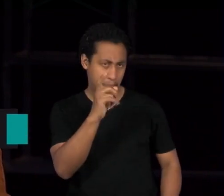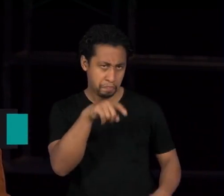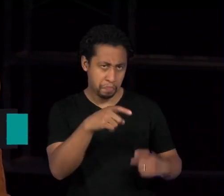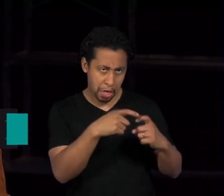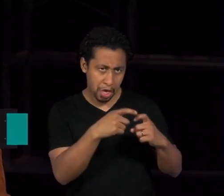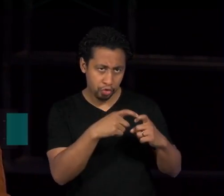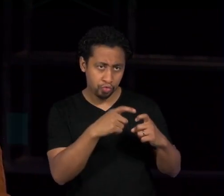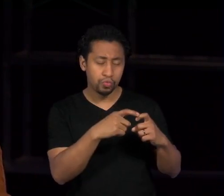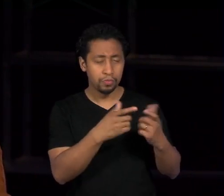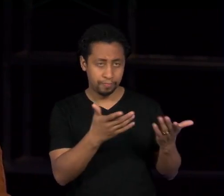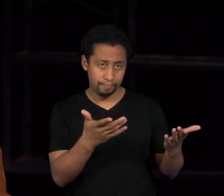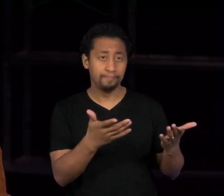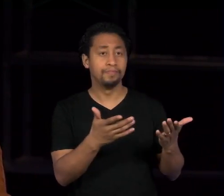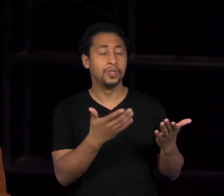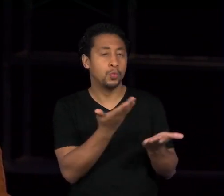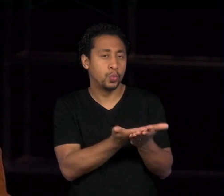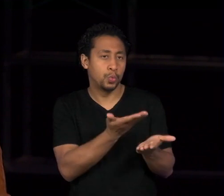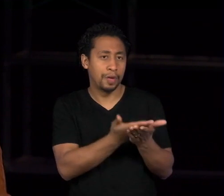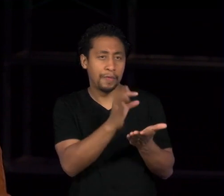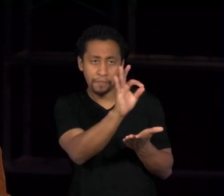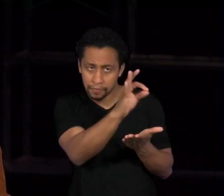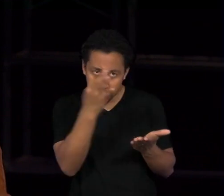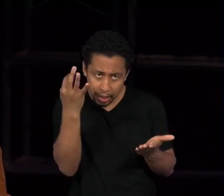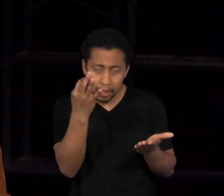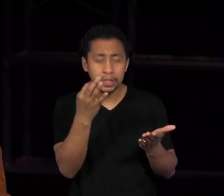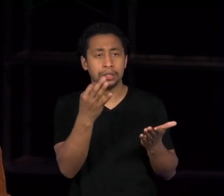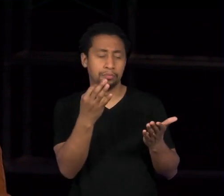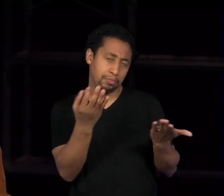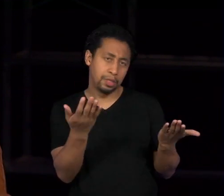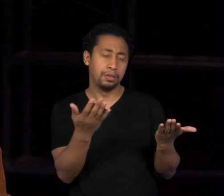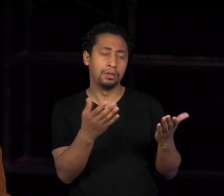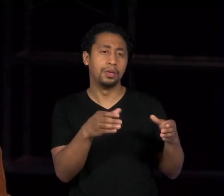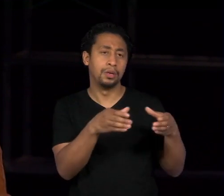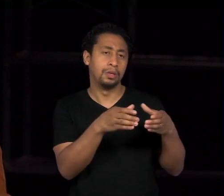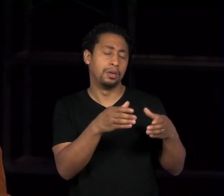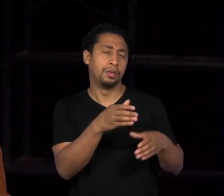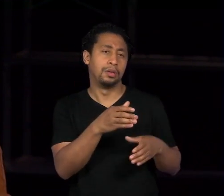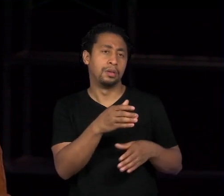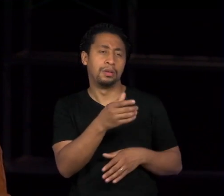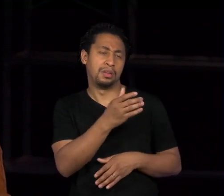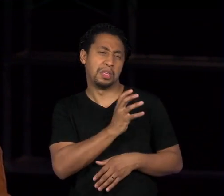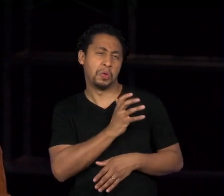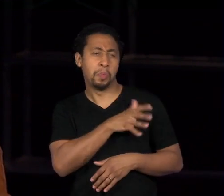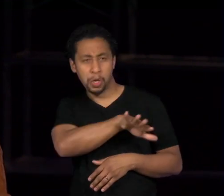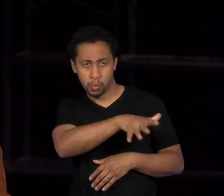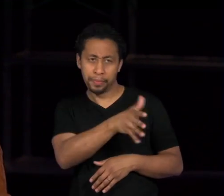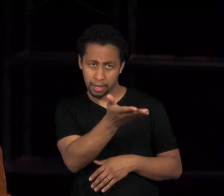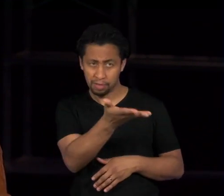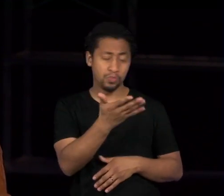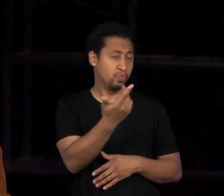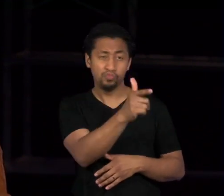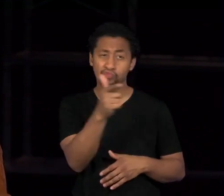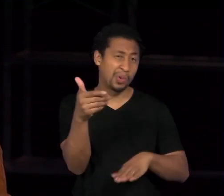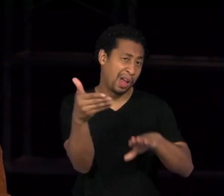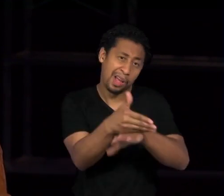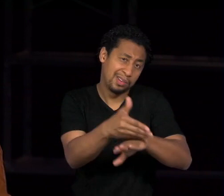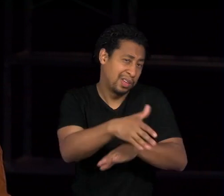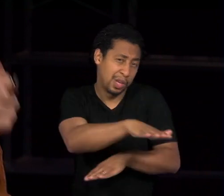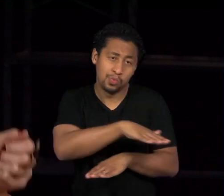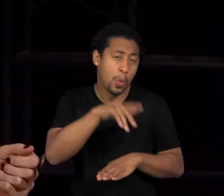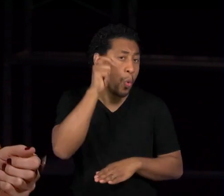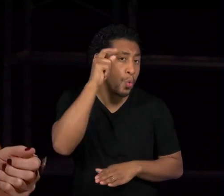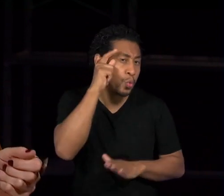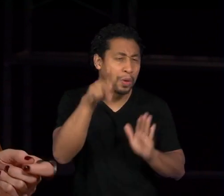francês Então tinha pouco acesso à cultura popular por isso a até que você diz que tem uma memória vaga desse desse